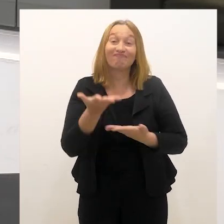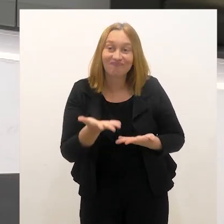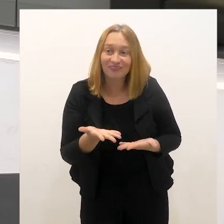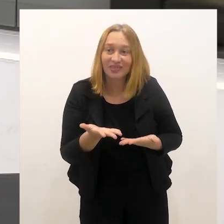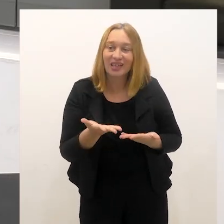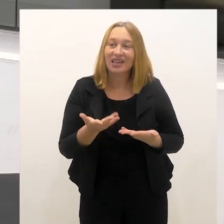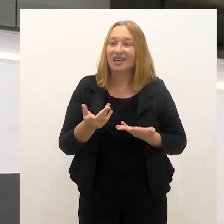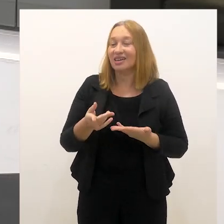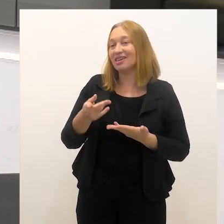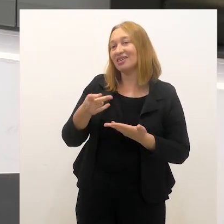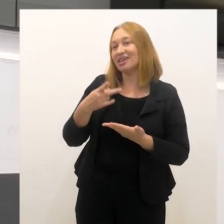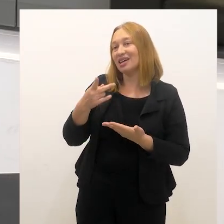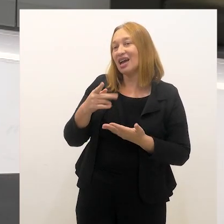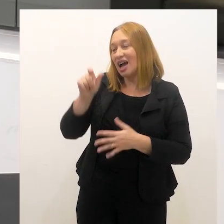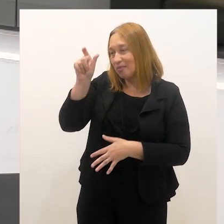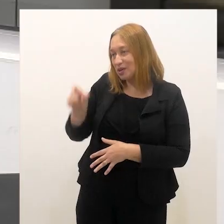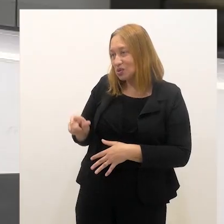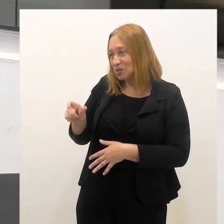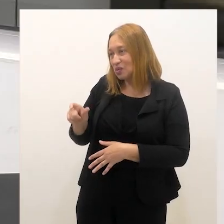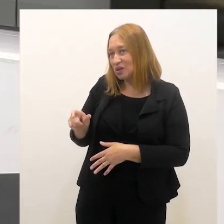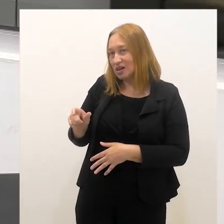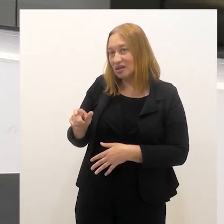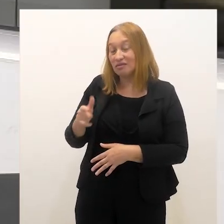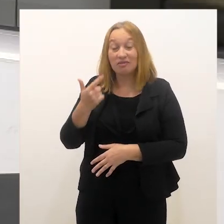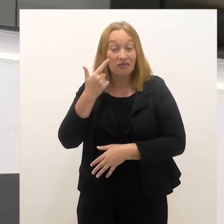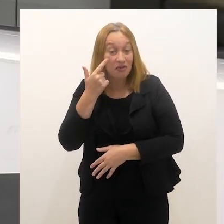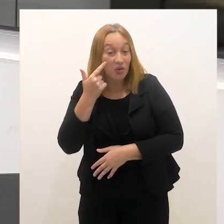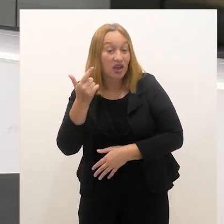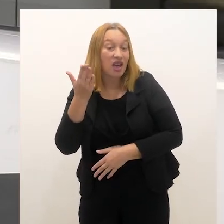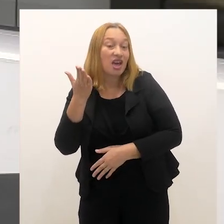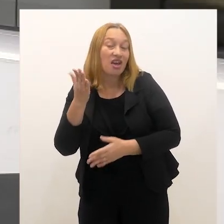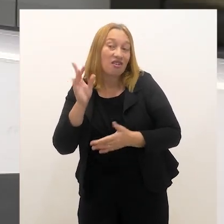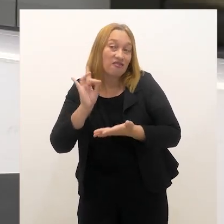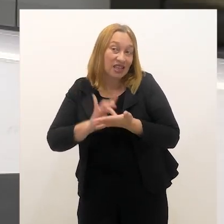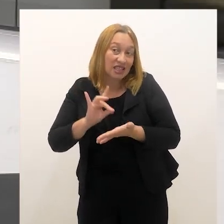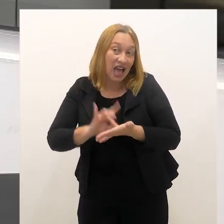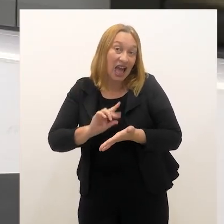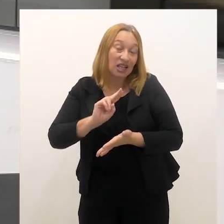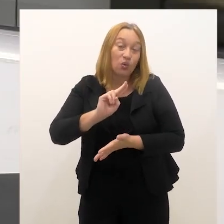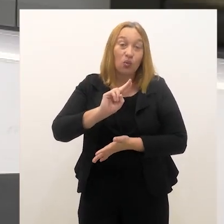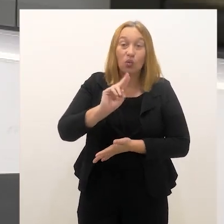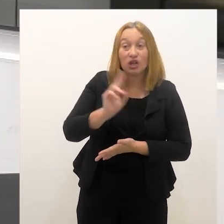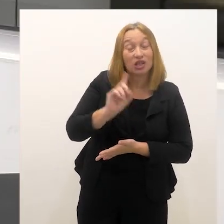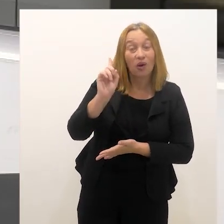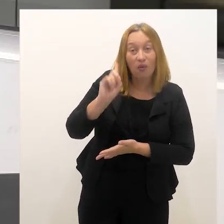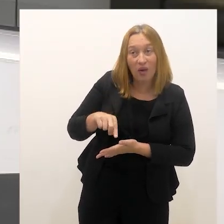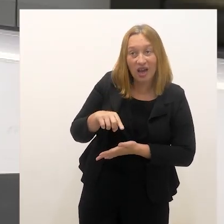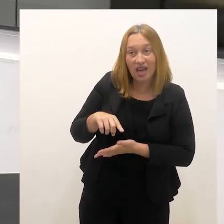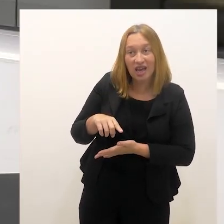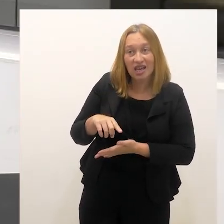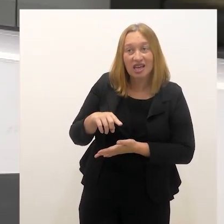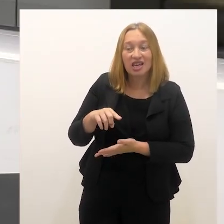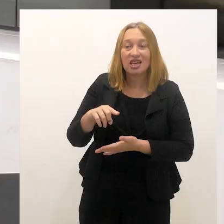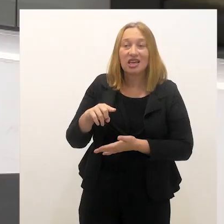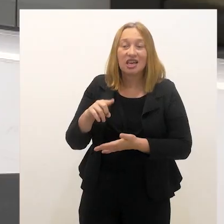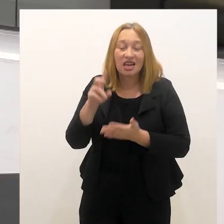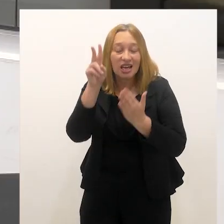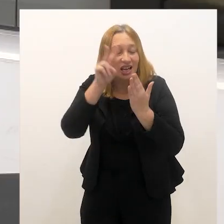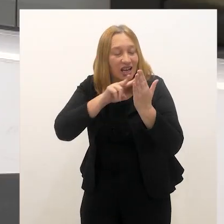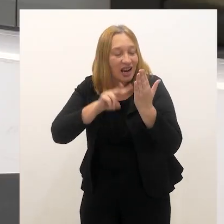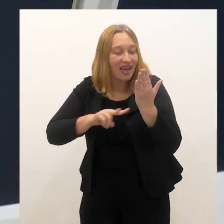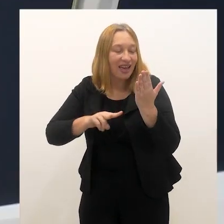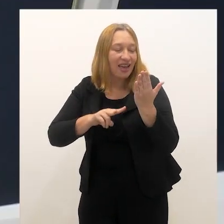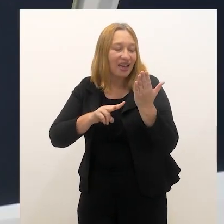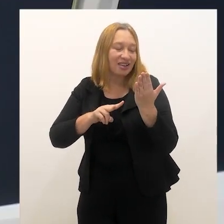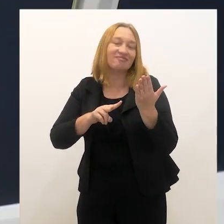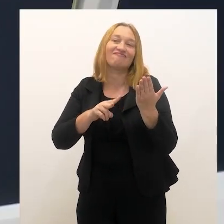fica ao critério do leitor saber o que é verdade, o que é ficção. E viajar por essa história levemente, né?